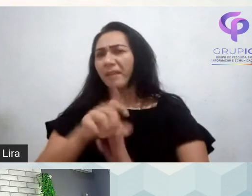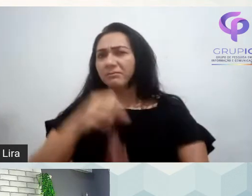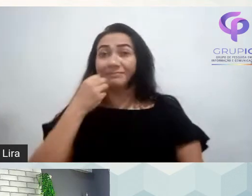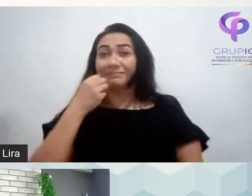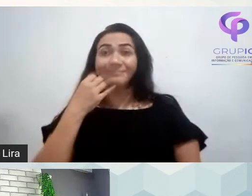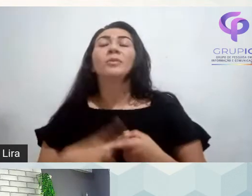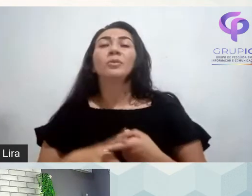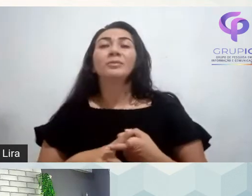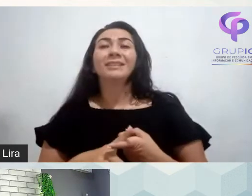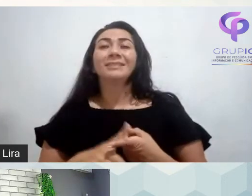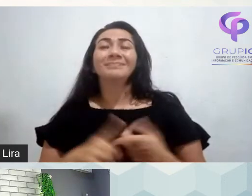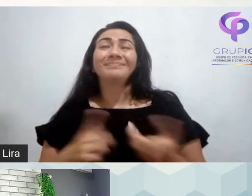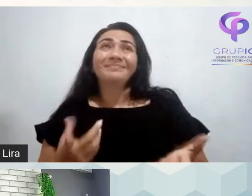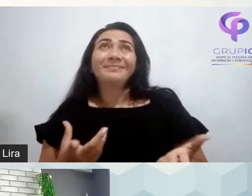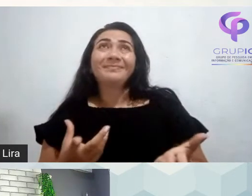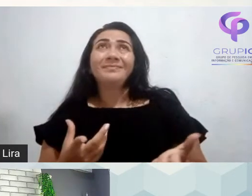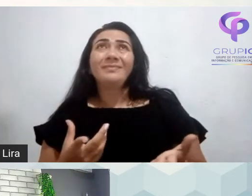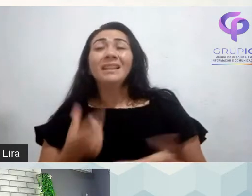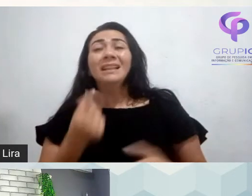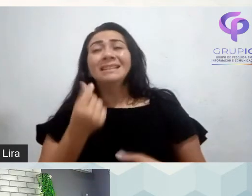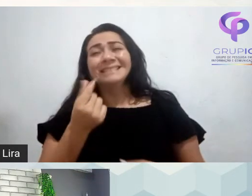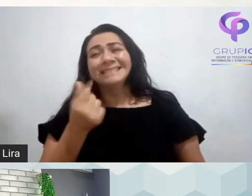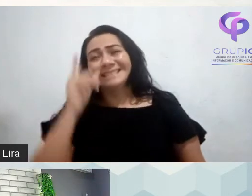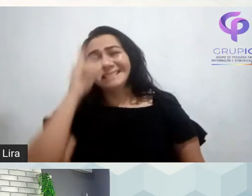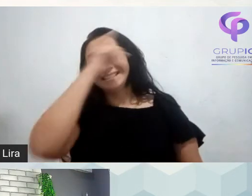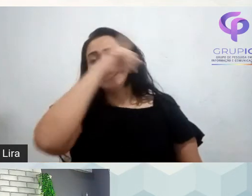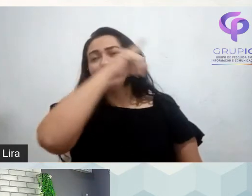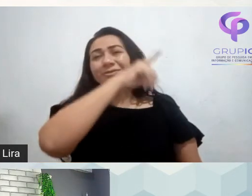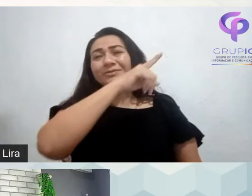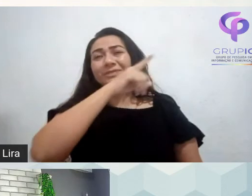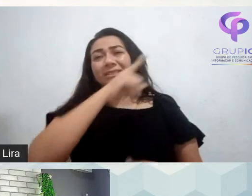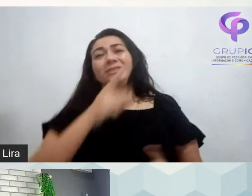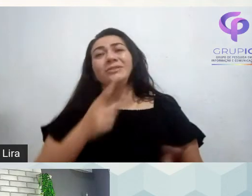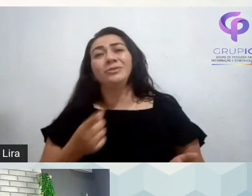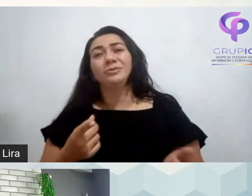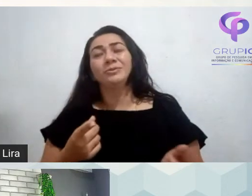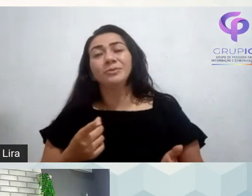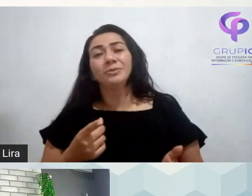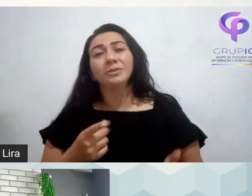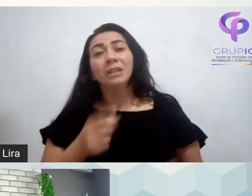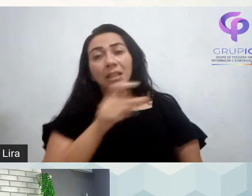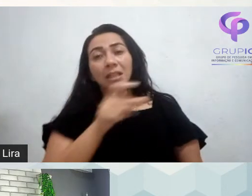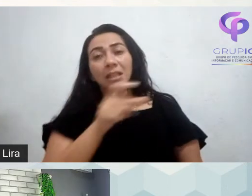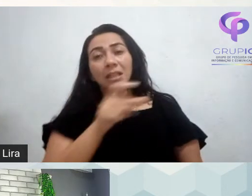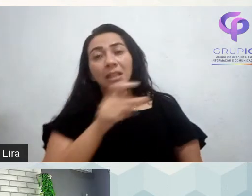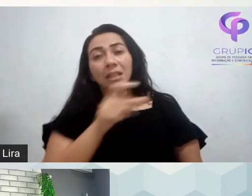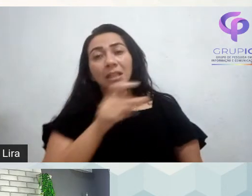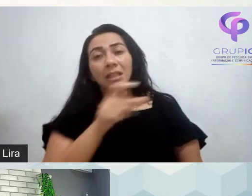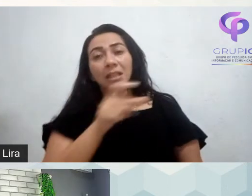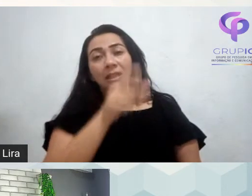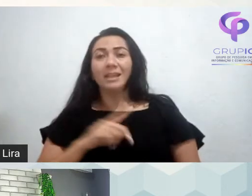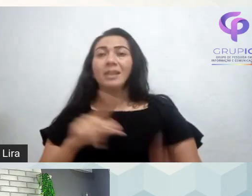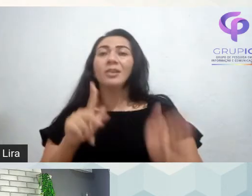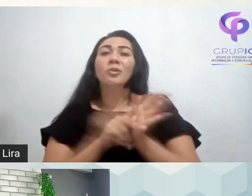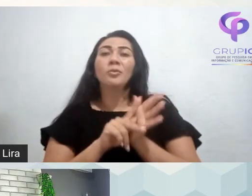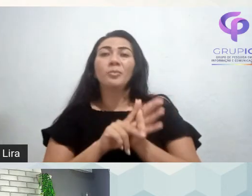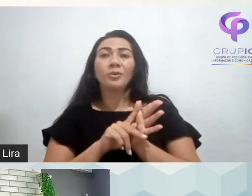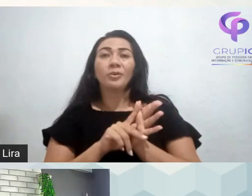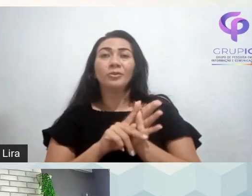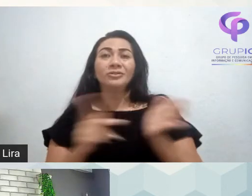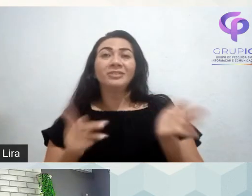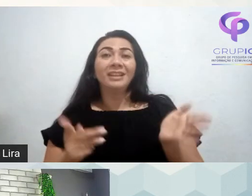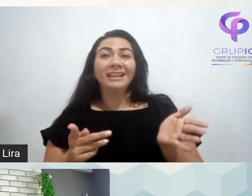orçamento. Paola, eu tenho um projeto que, olha, se eu colocasse tudo no papel, ia sair mais de